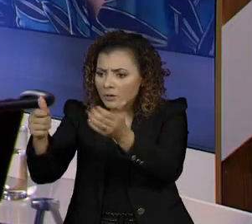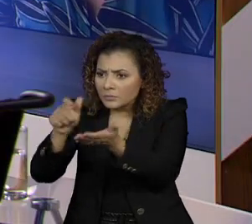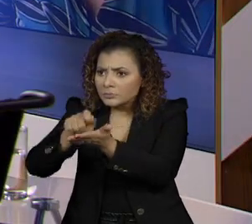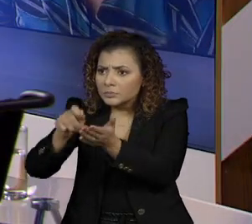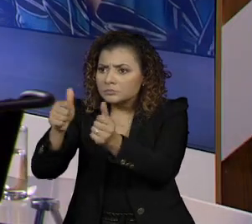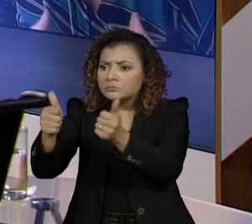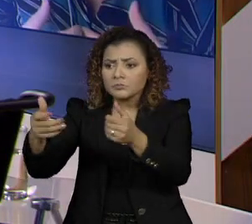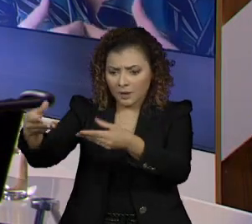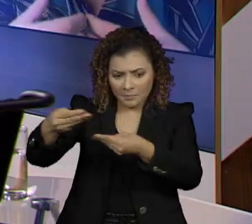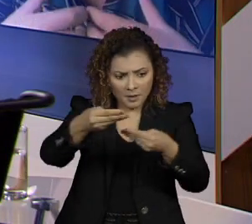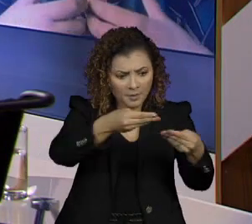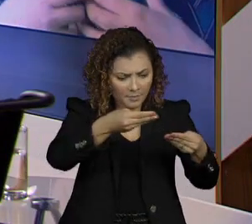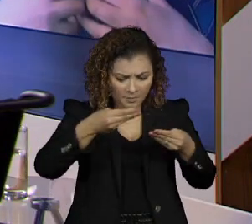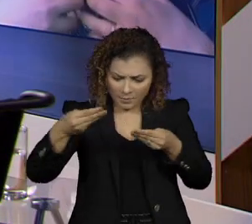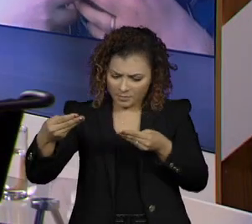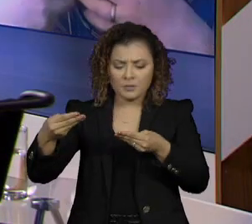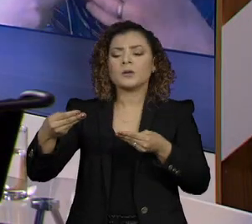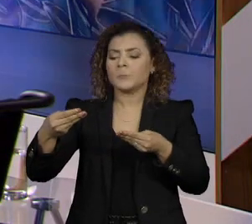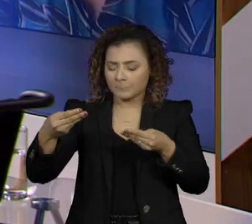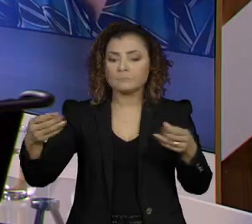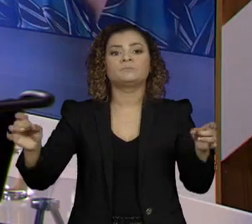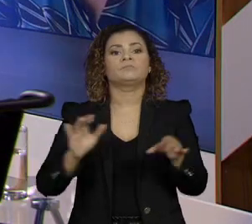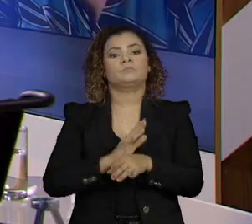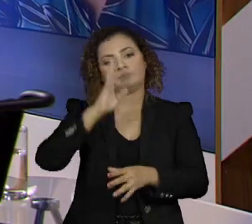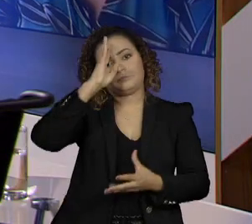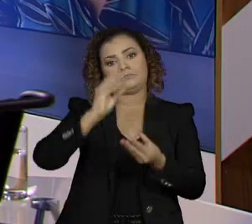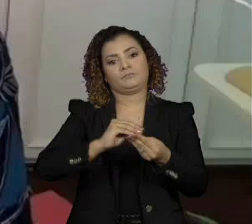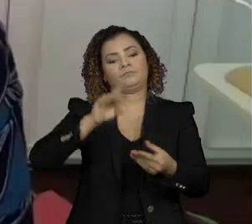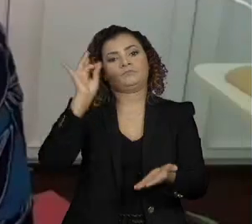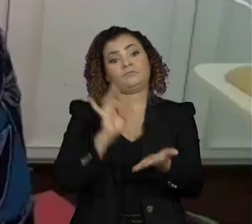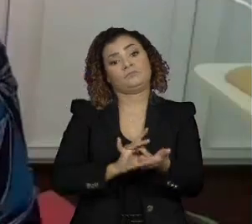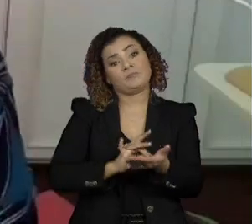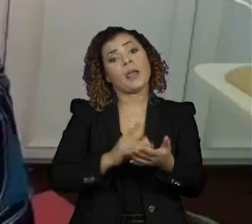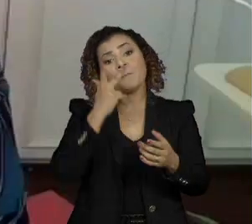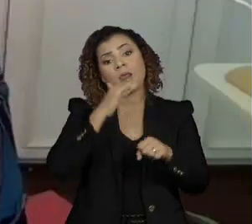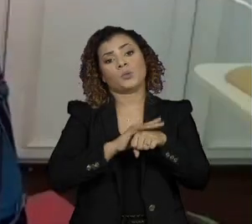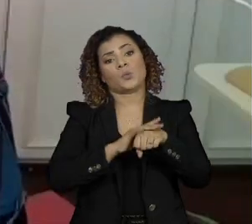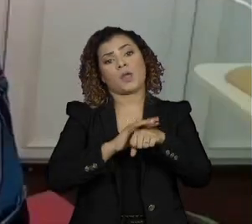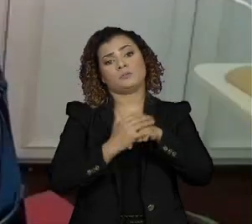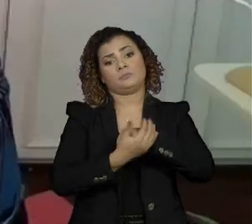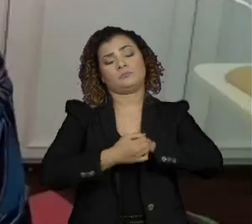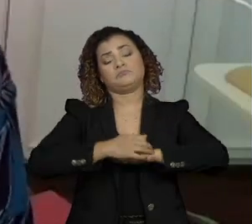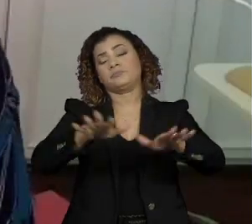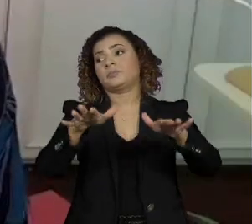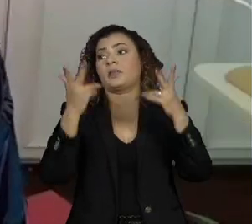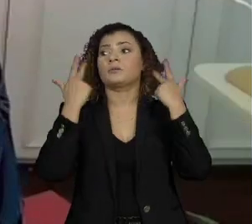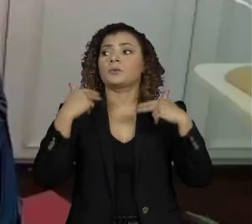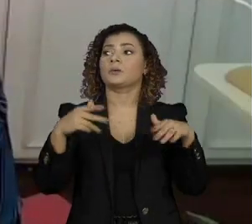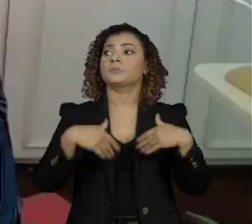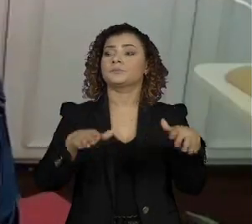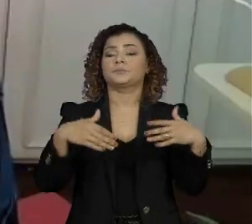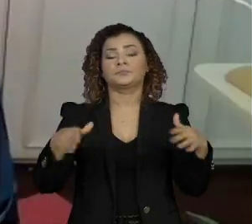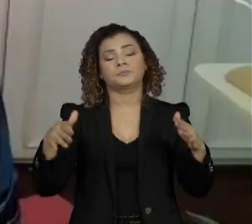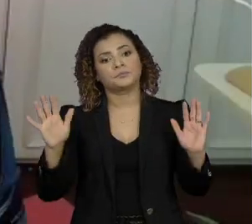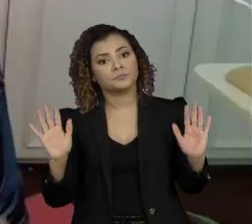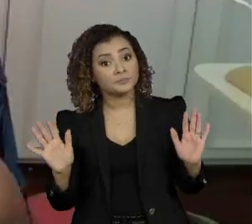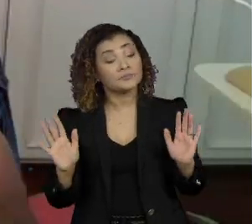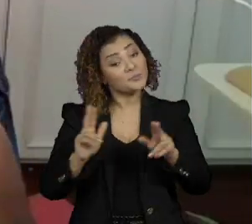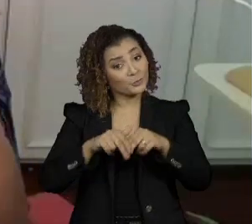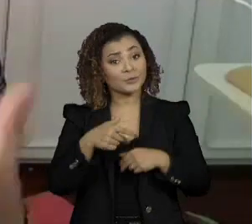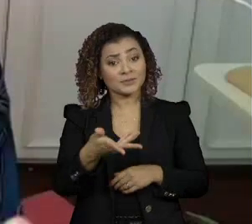vírus correr, a ideia da doença se desenvolver naturalmente e agiram pontualmente de forma ineficaz na contenção.